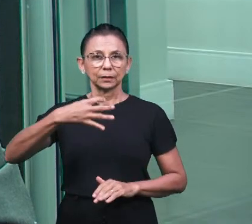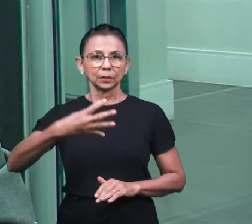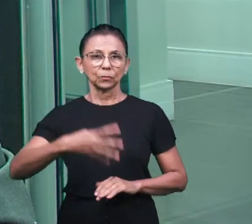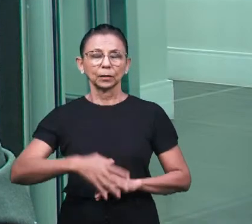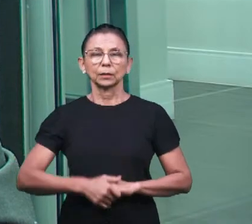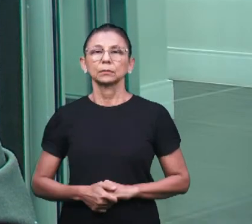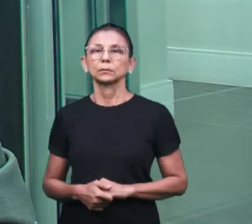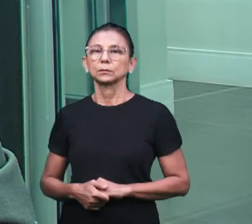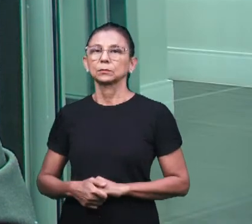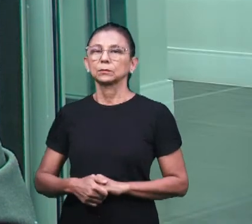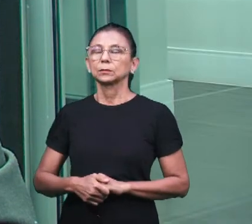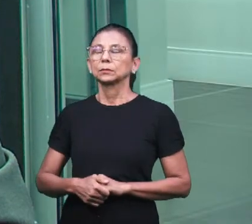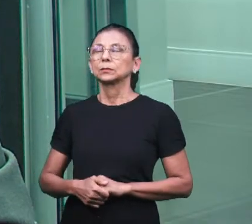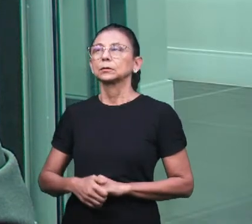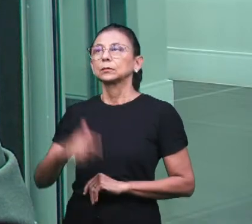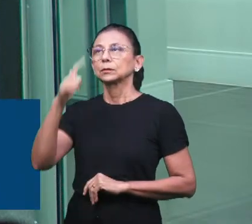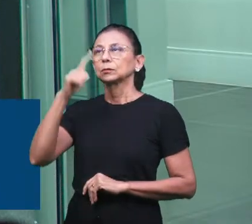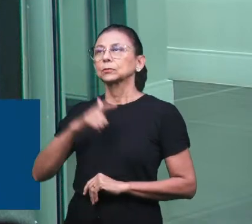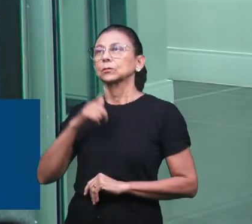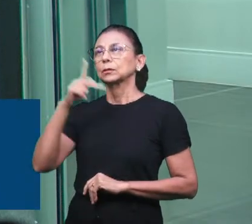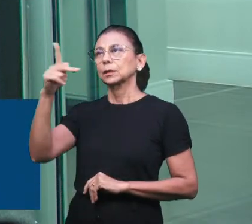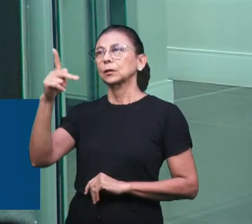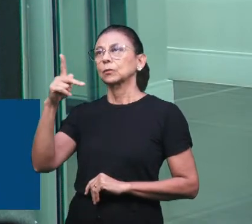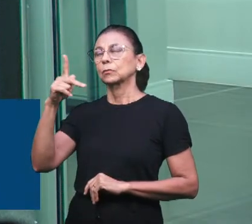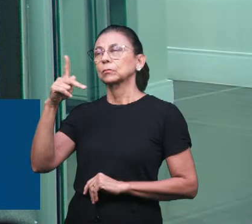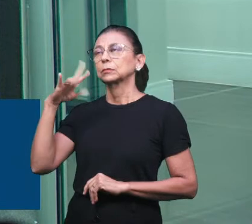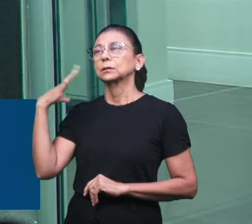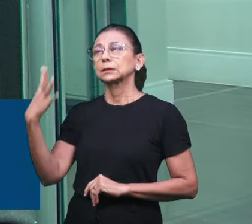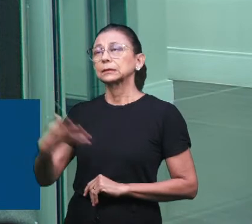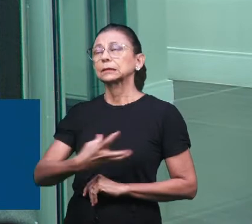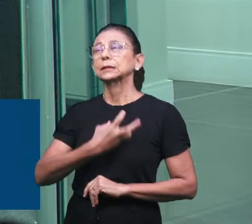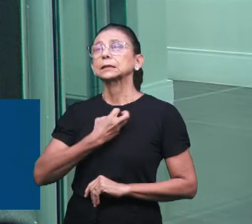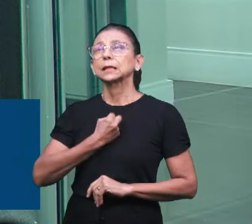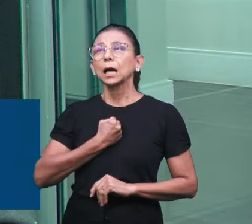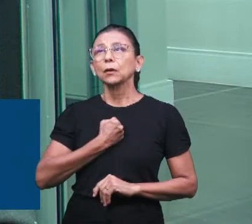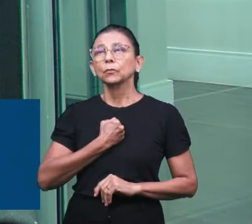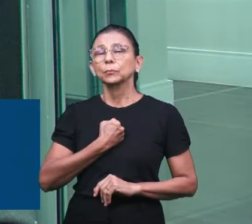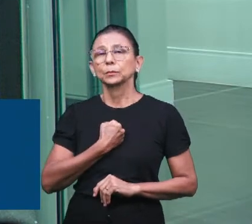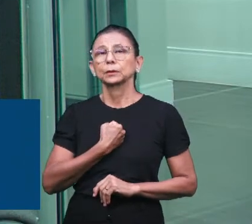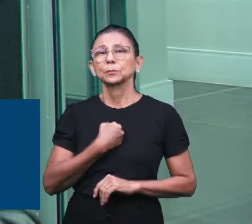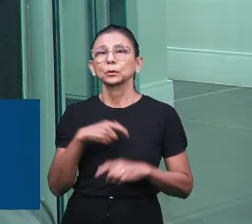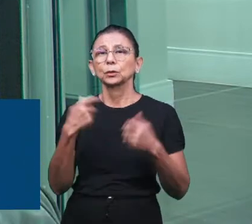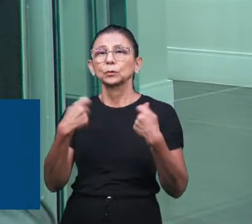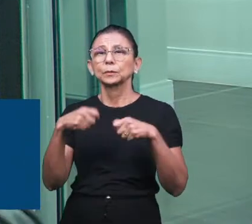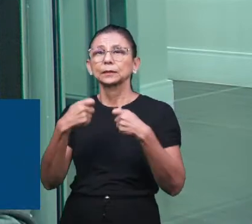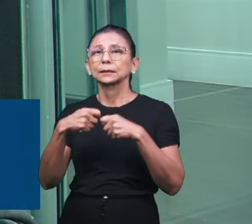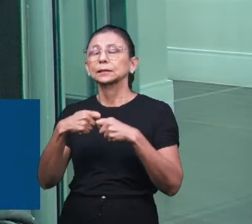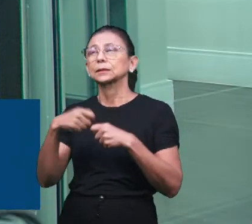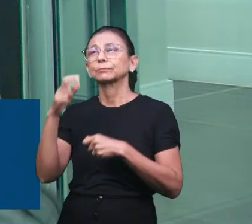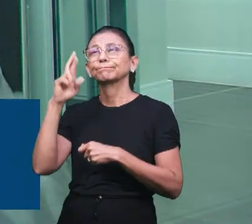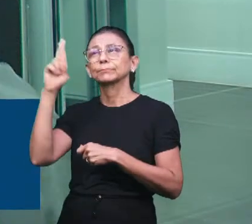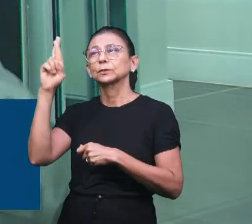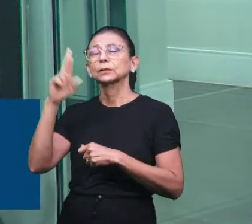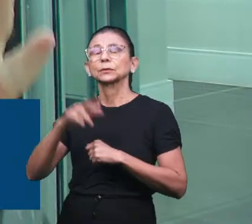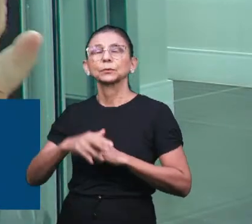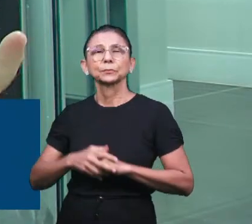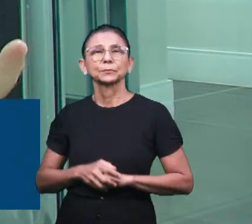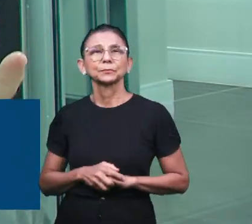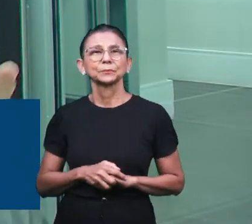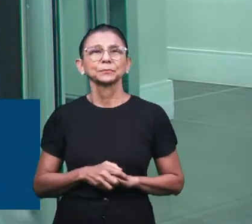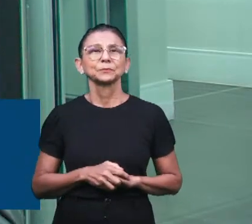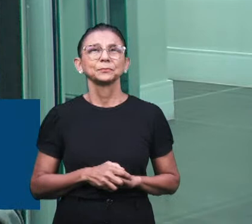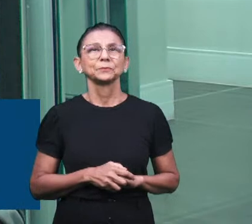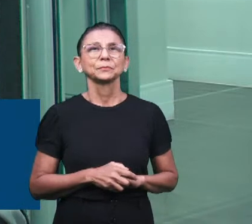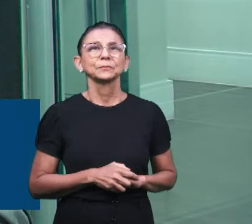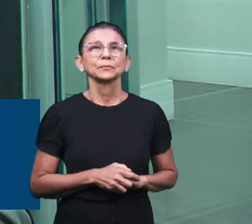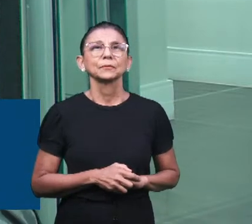teu, salva-me, pois tenho buscado os teus preceitos. E nós colocamos como o tema do